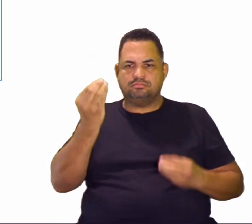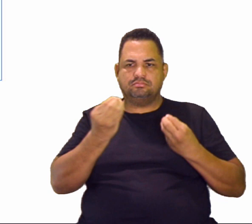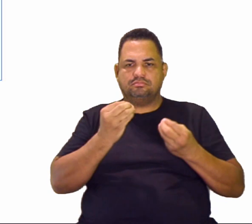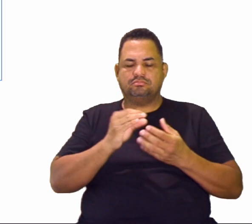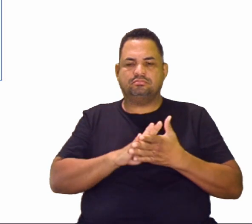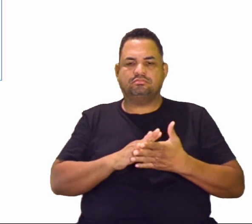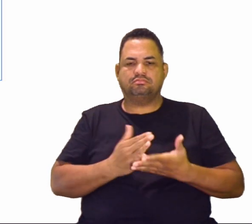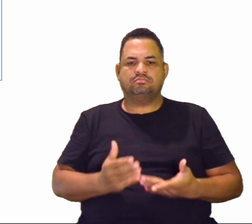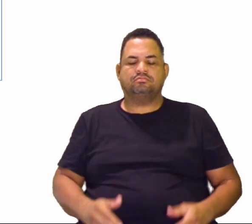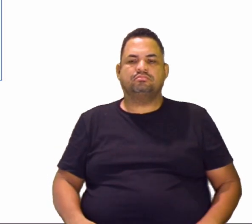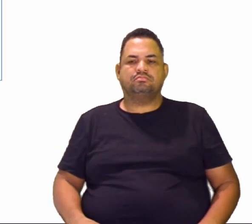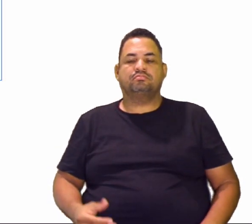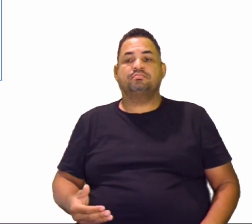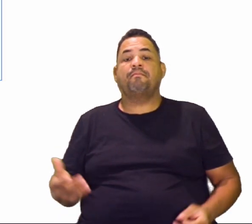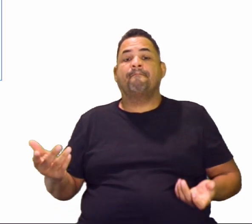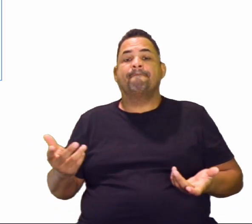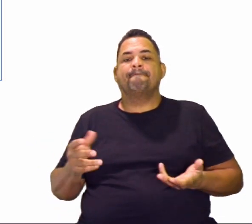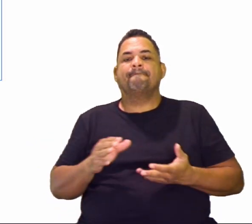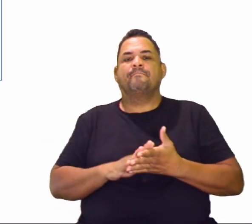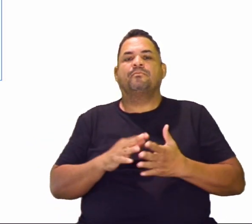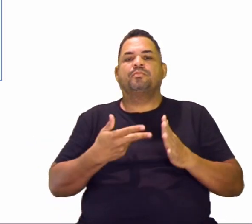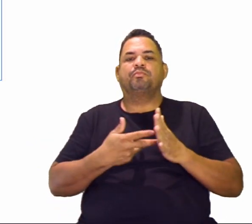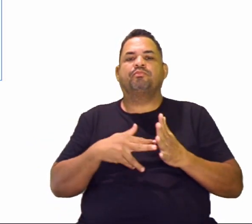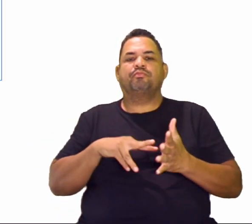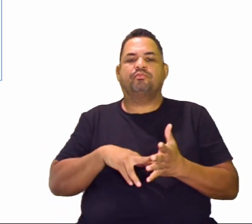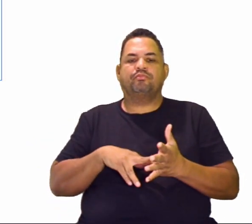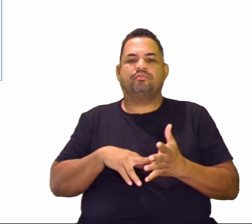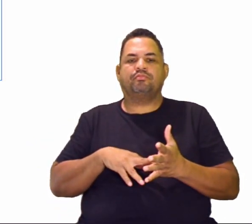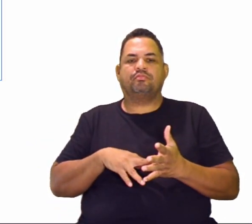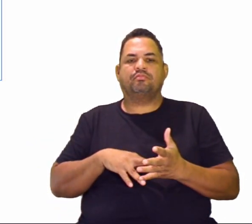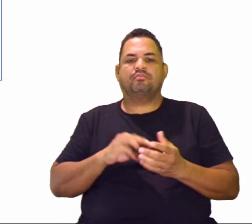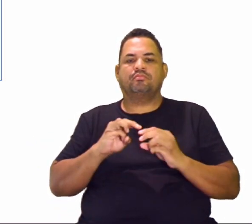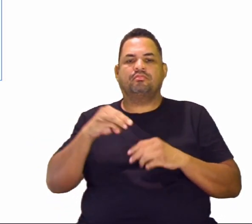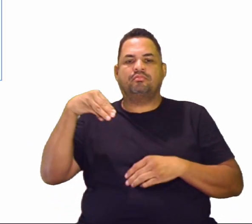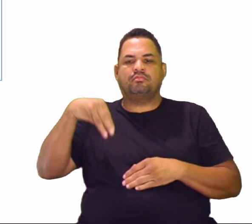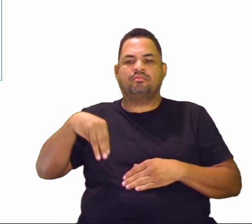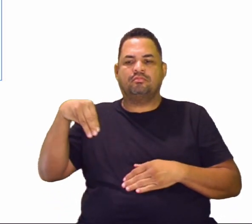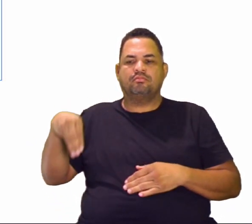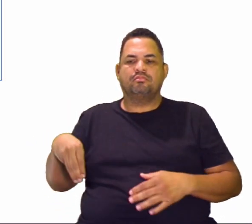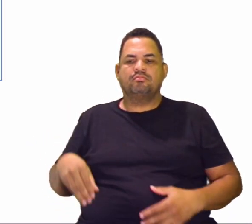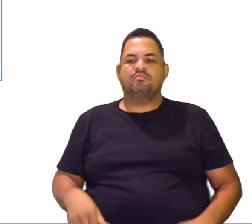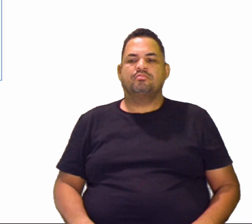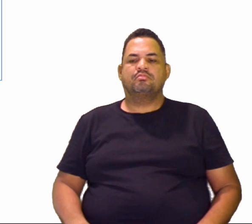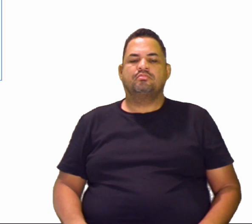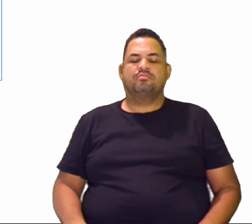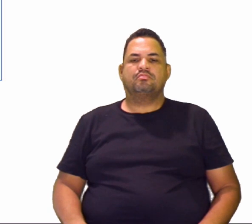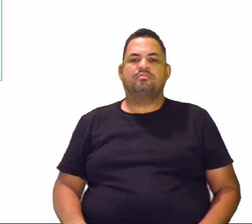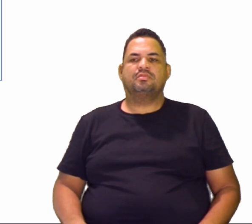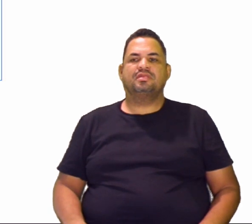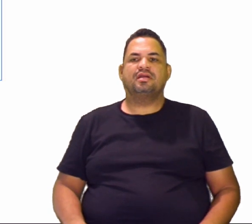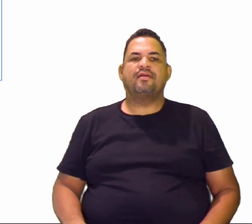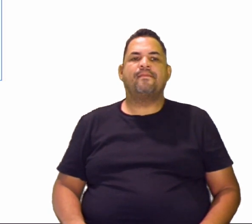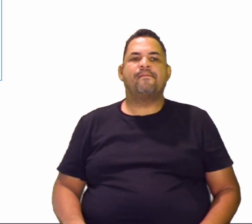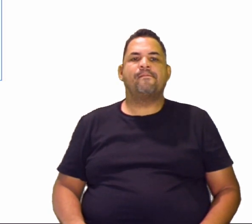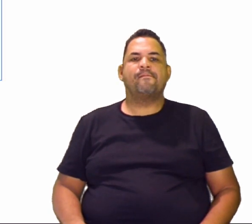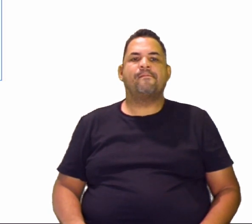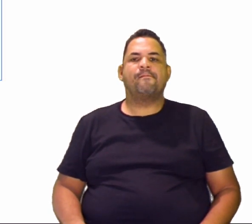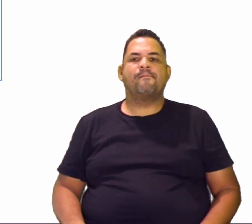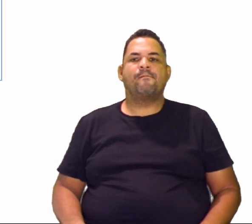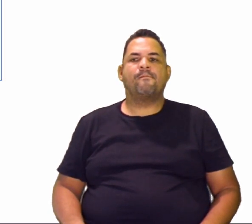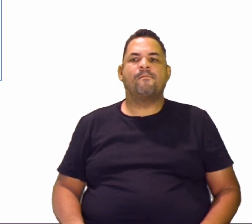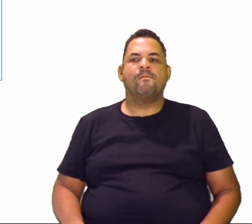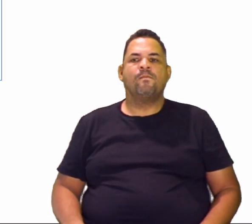mais precisão sobre o que significa a massa molar. Saindo de massa